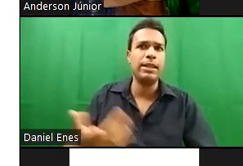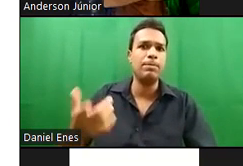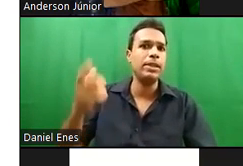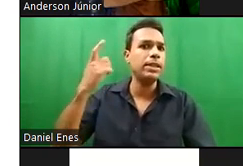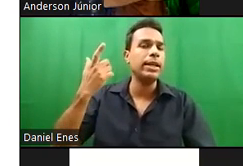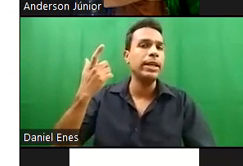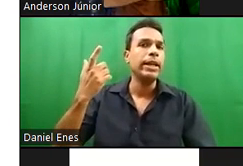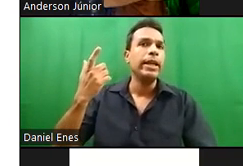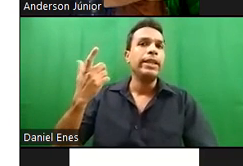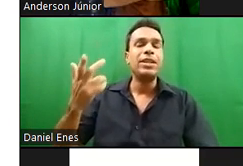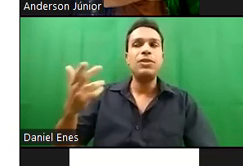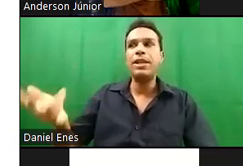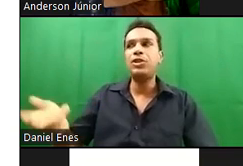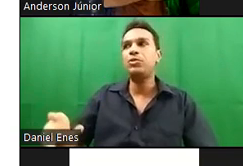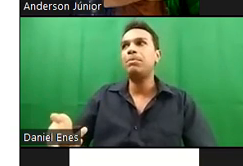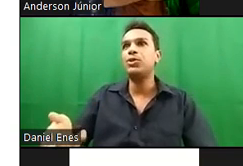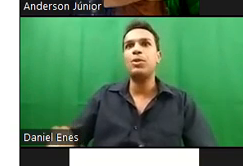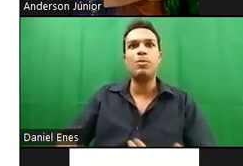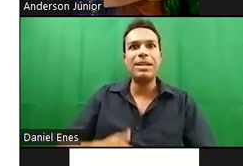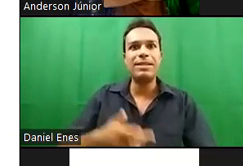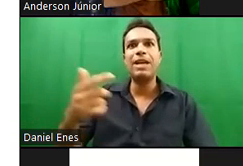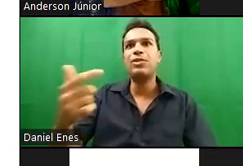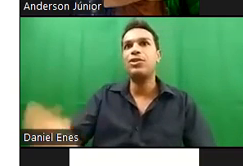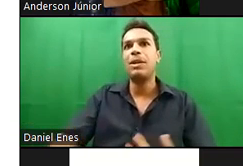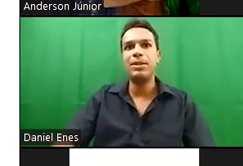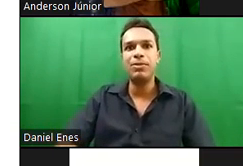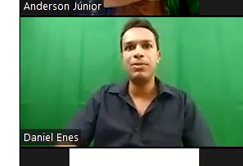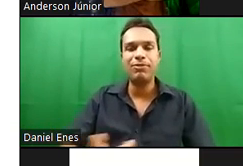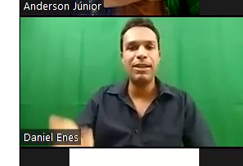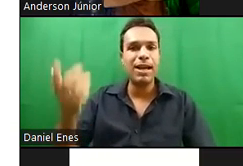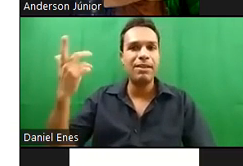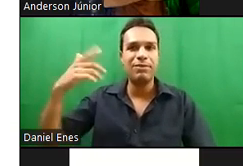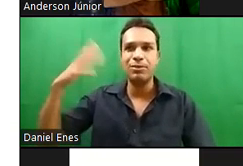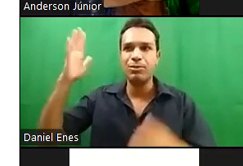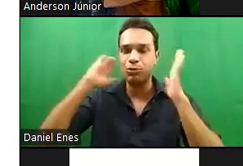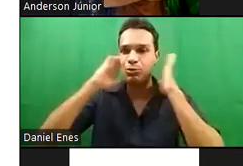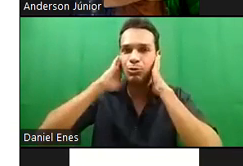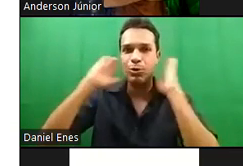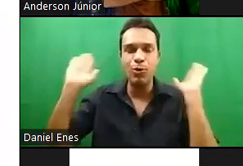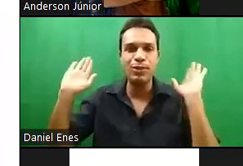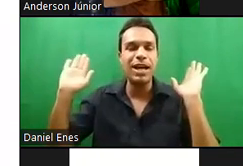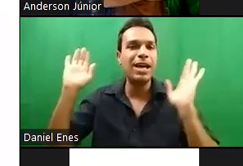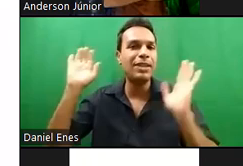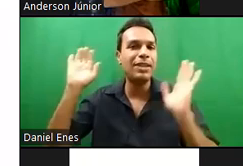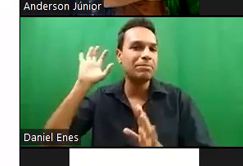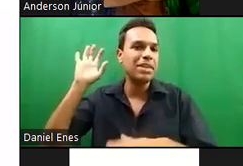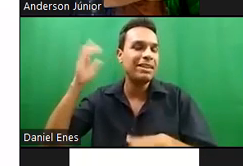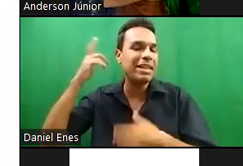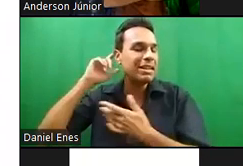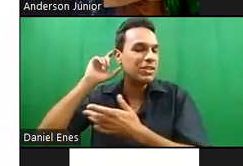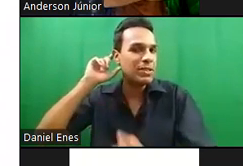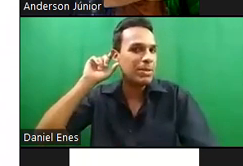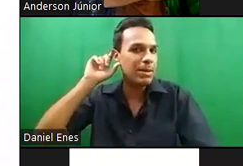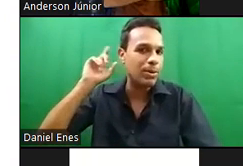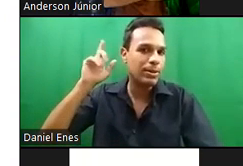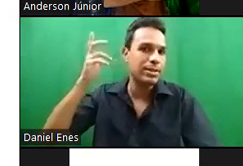uma terapia, né? Diferente de uma pessoa com mais idade que já aprendeu a falar, ficou surdo, não ouve nada, né? Nem às